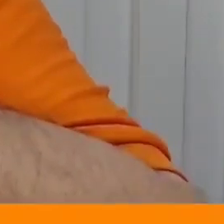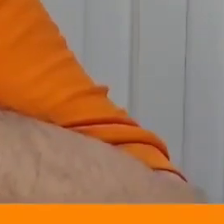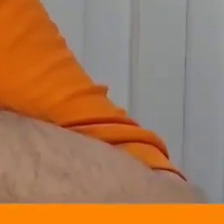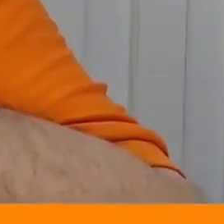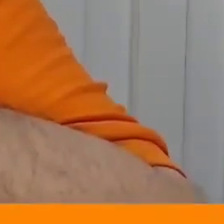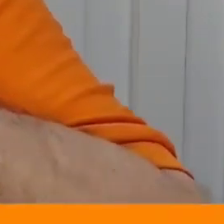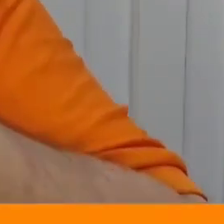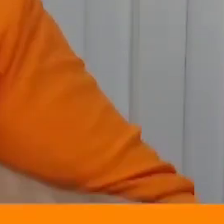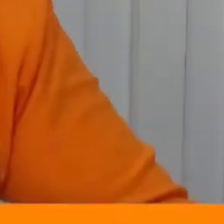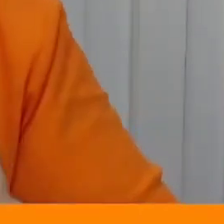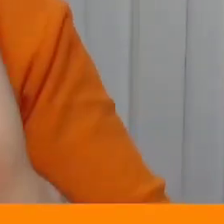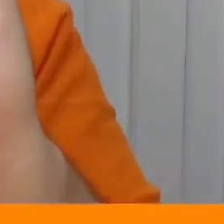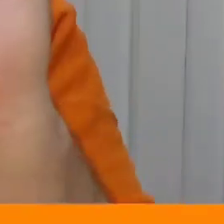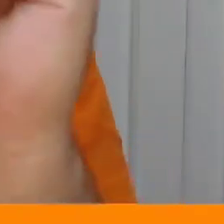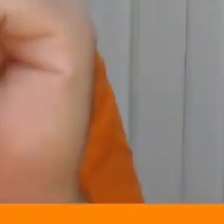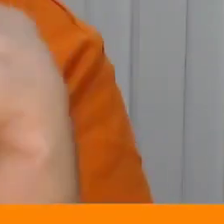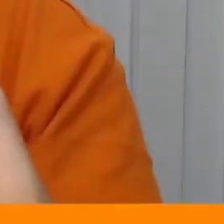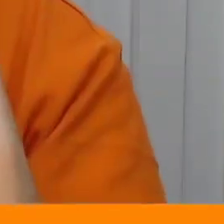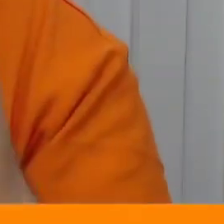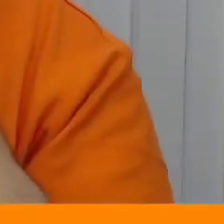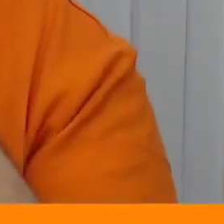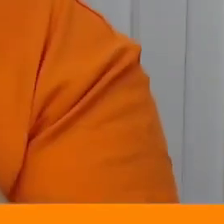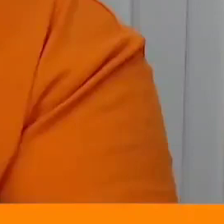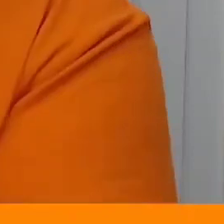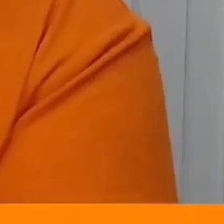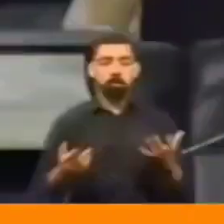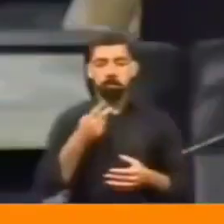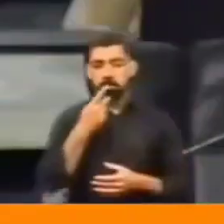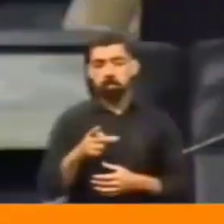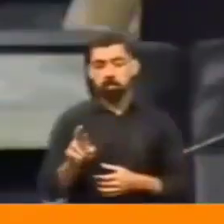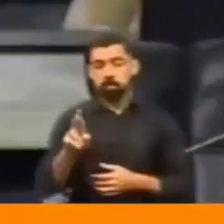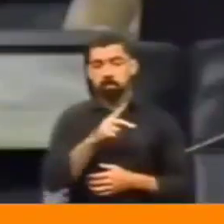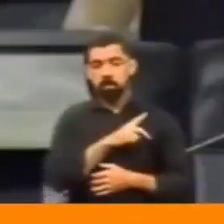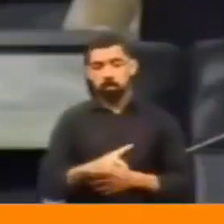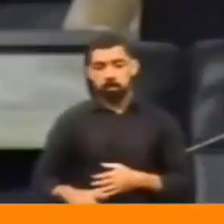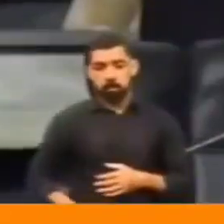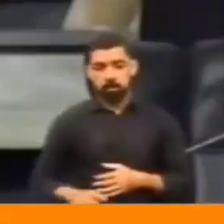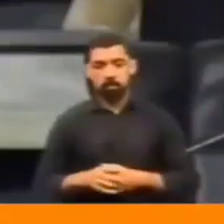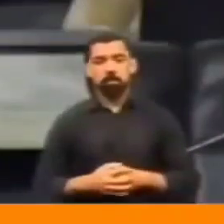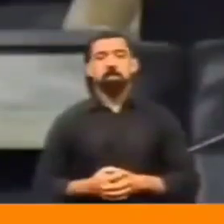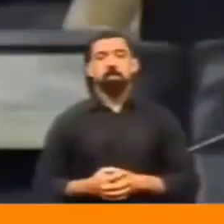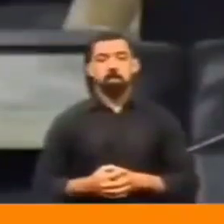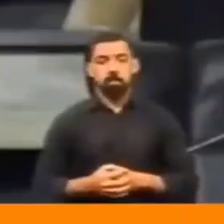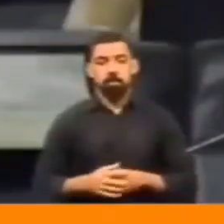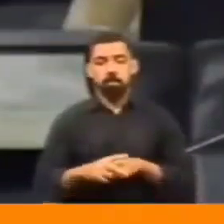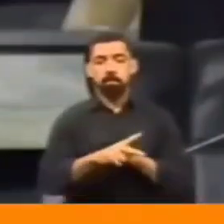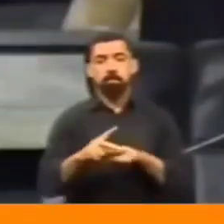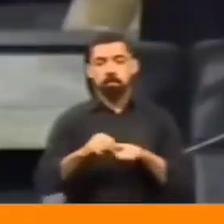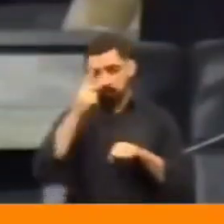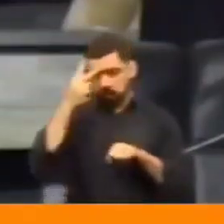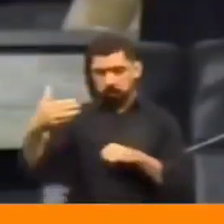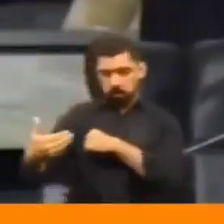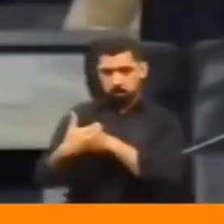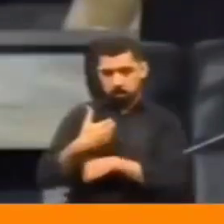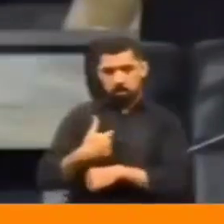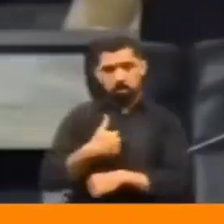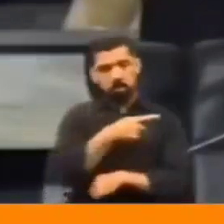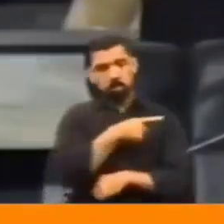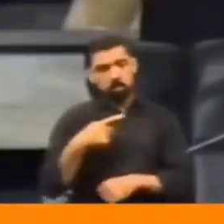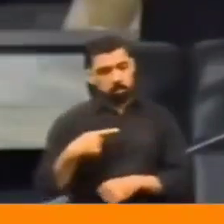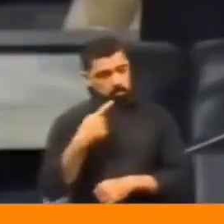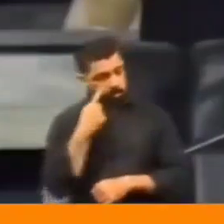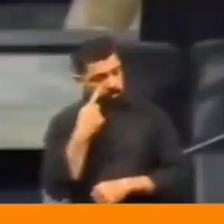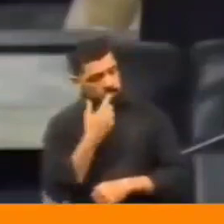Deus. Vamos lá, vamos ouvir, pastor Alcides Fernandes. Vem, pessoas chegaram para mim no meu gabinete e disseram, pastor, viu,